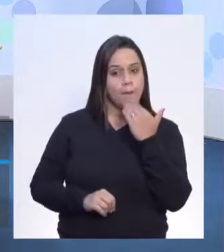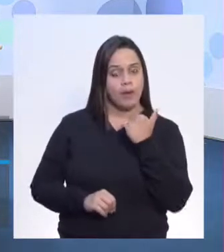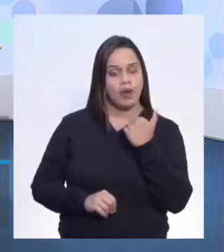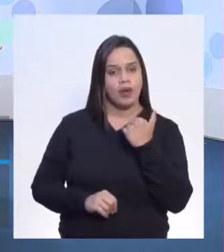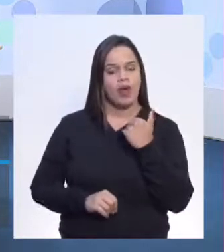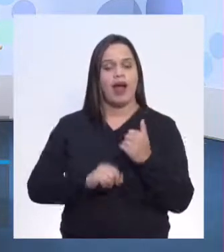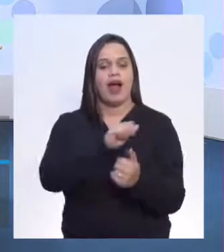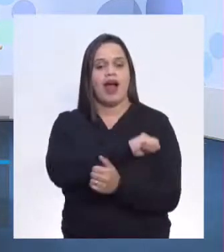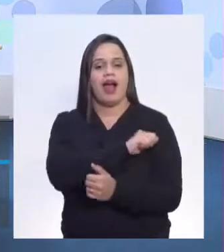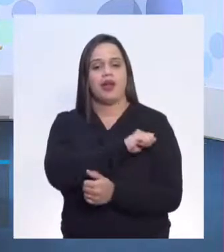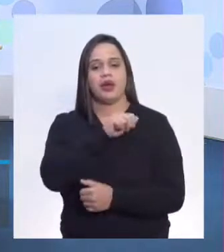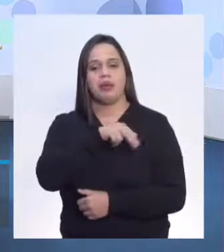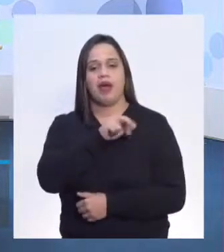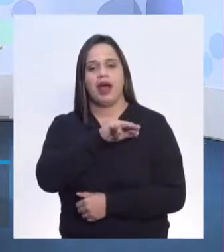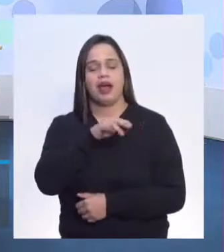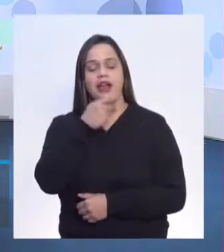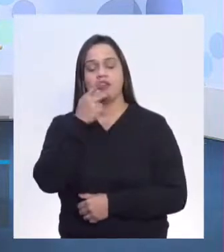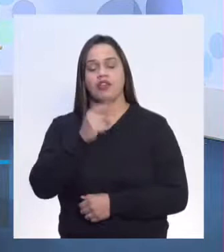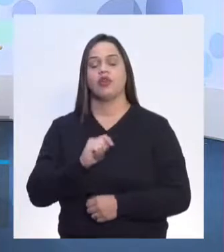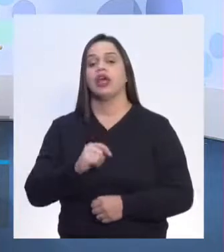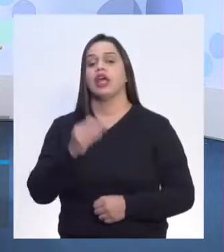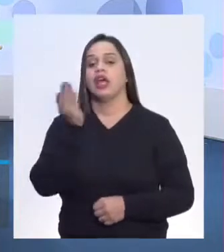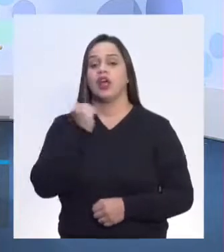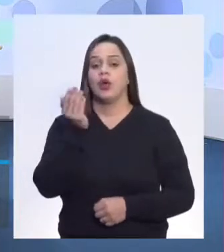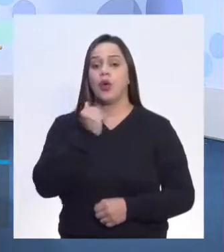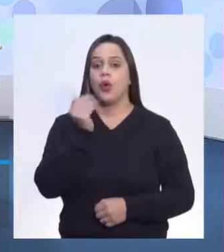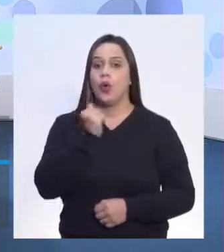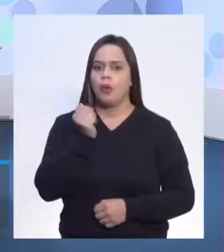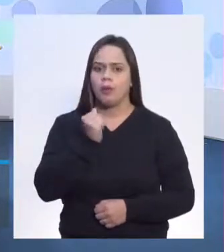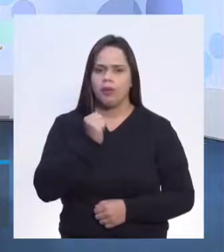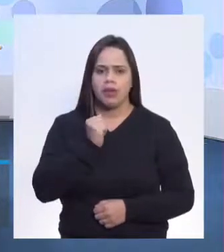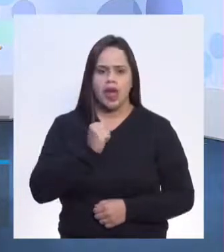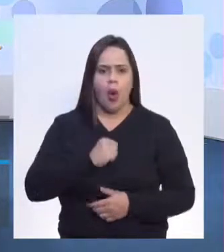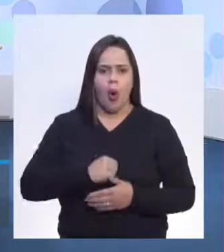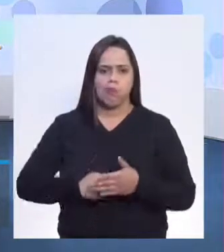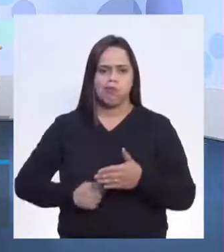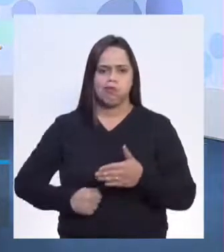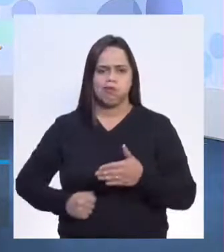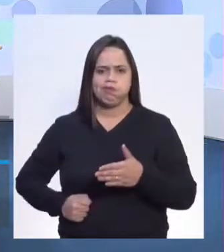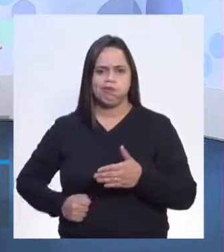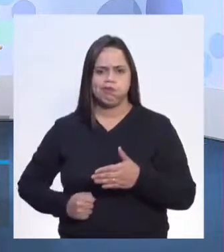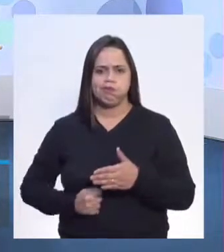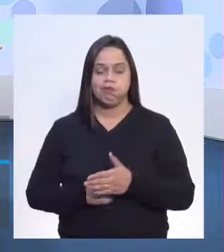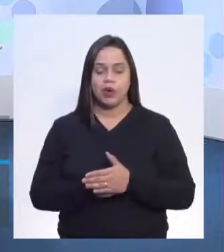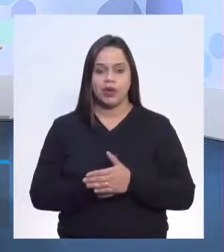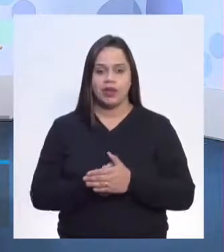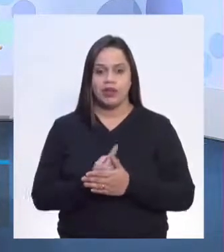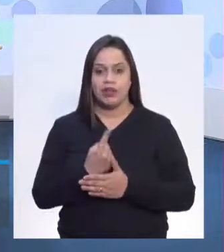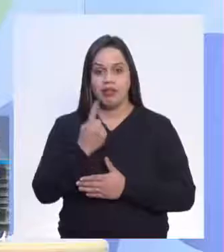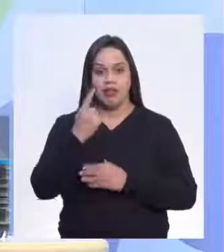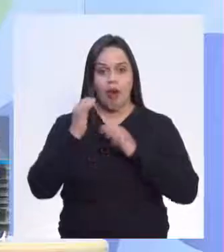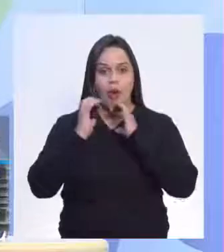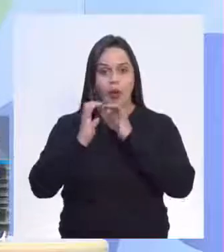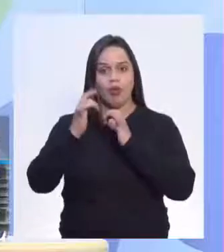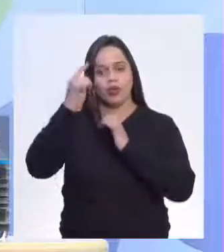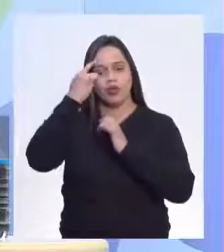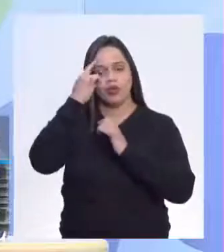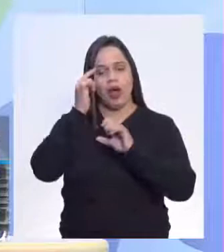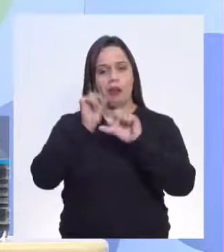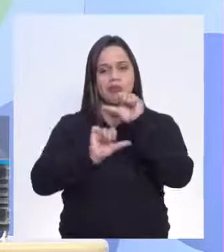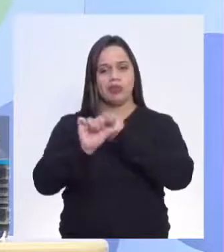A Maria colocou, ele comeu tanto que o cérebro virou cevado. Nossa! Gente, é uma coisa